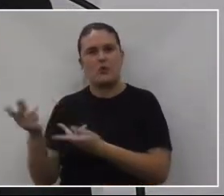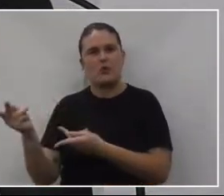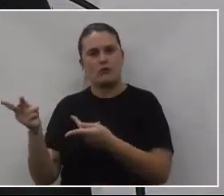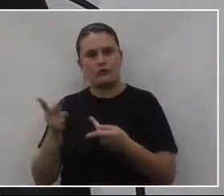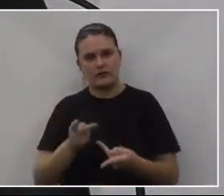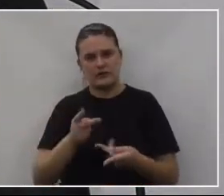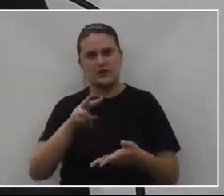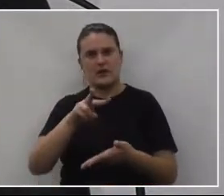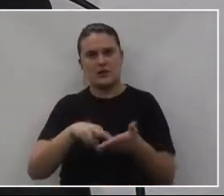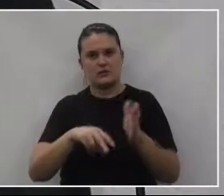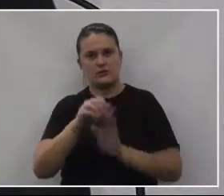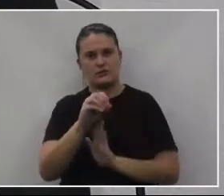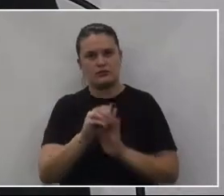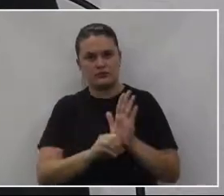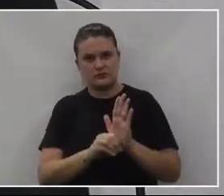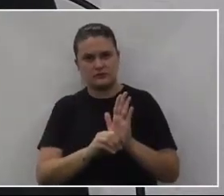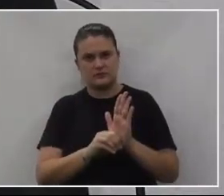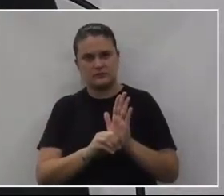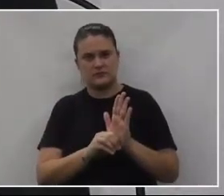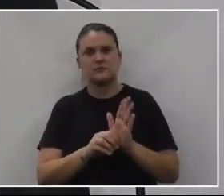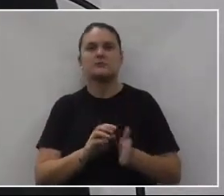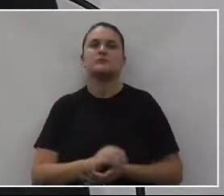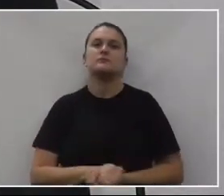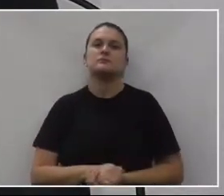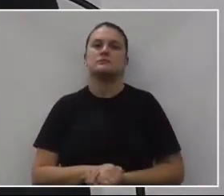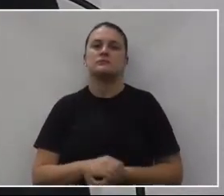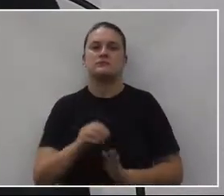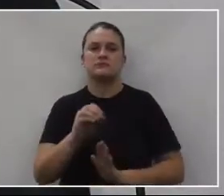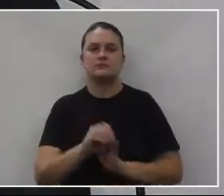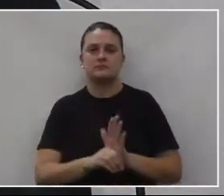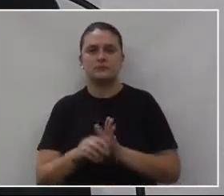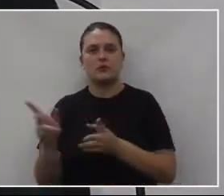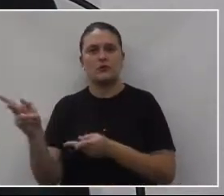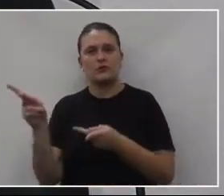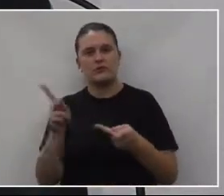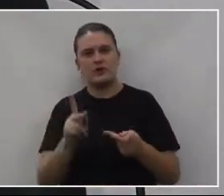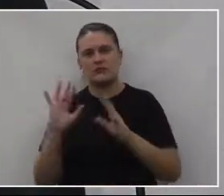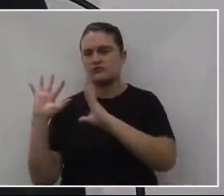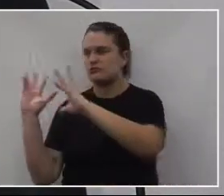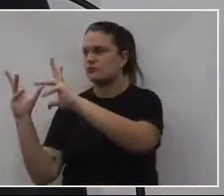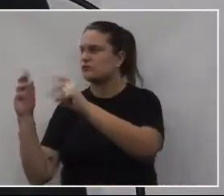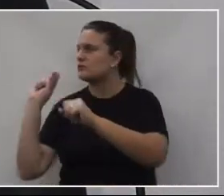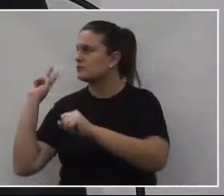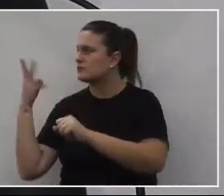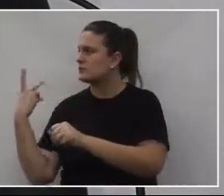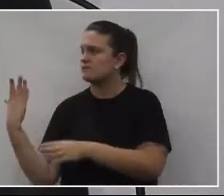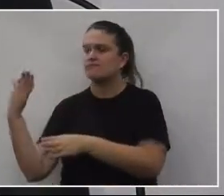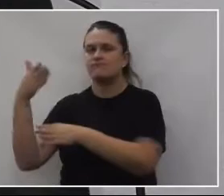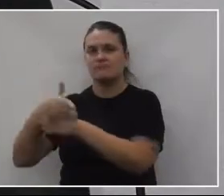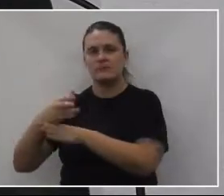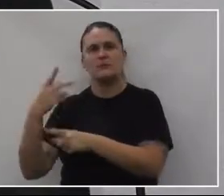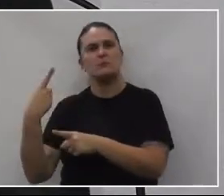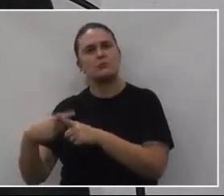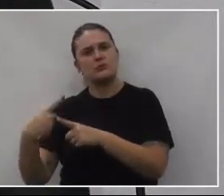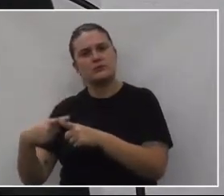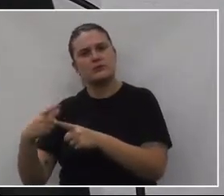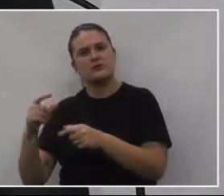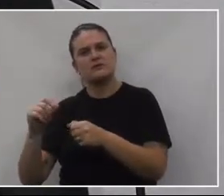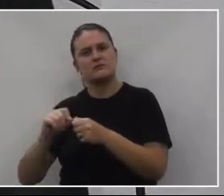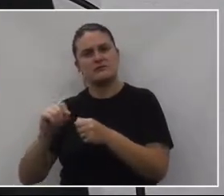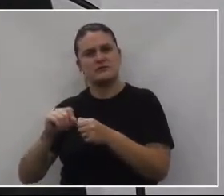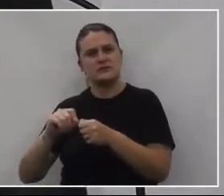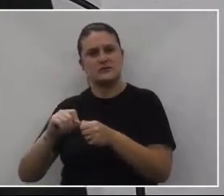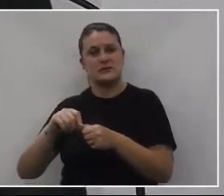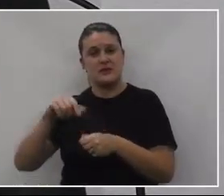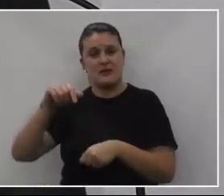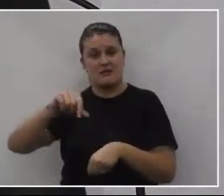que foi lido o ofício aqui no início, o ofício de convite para que os senhores acompanhem o porquê da realização no centro. Dessa